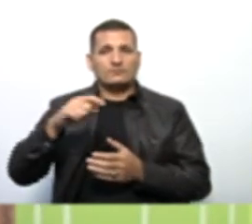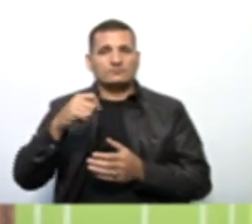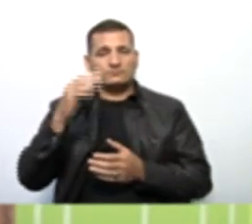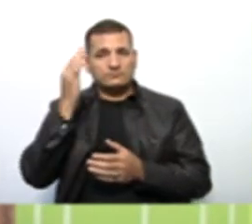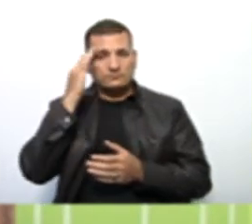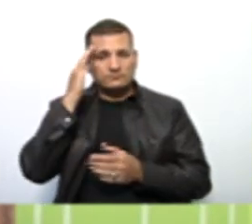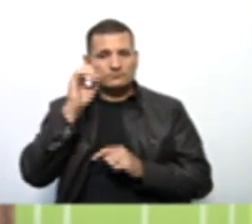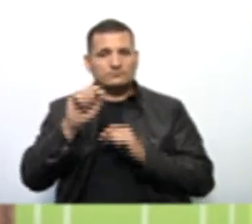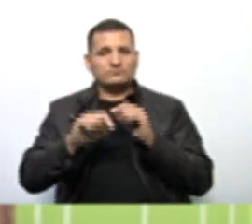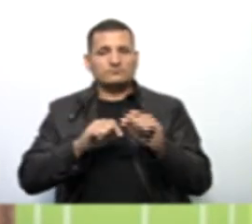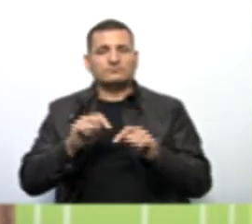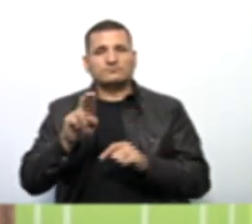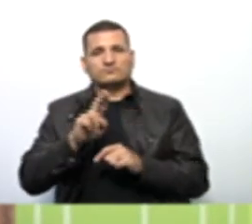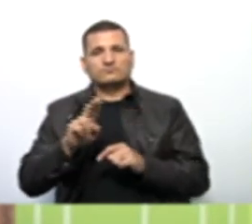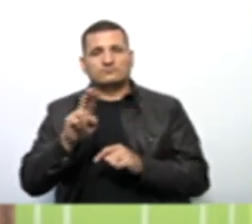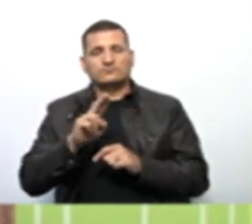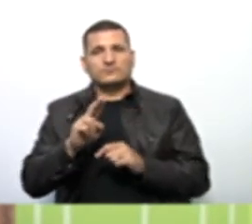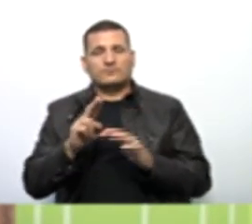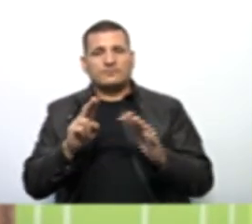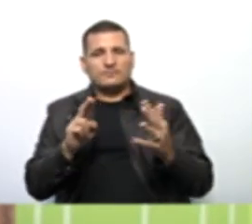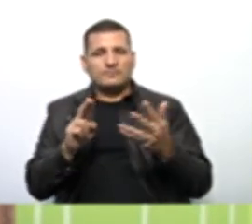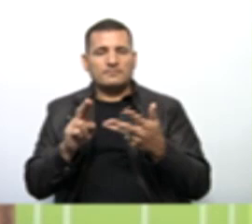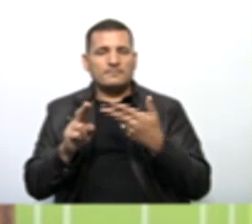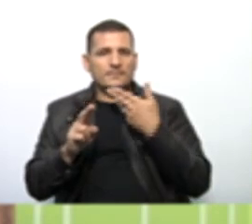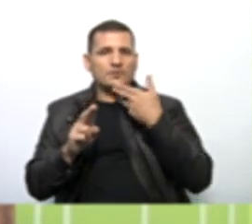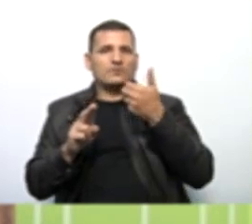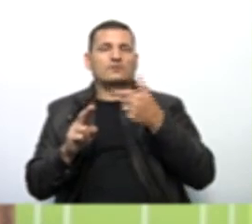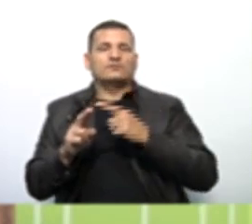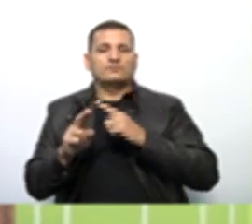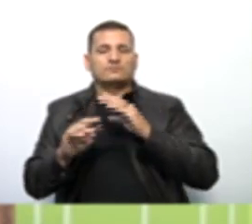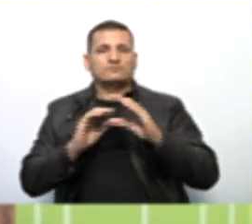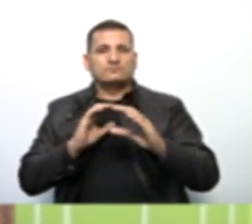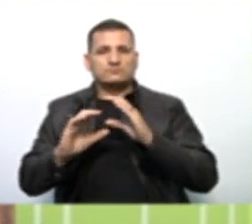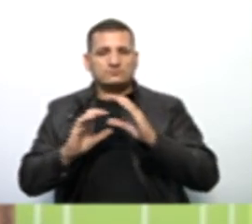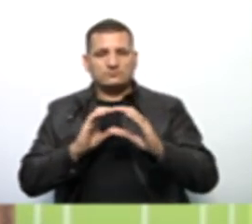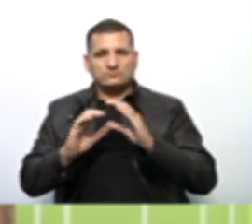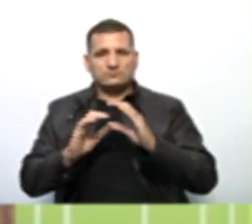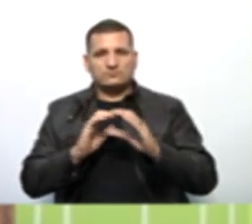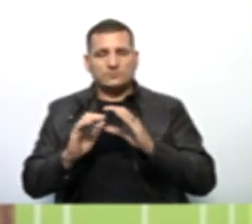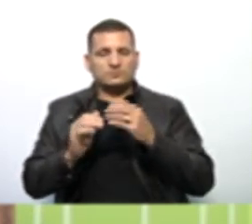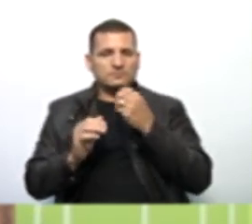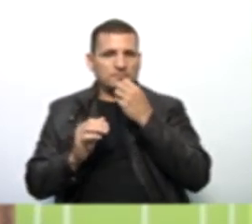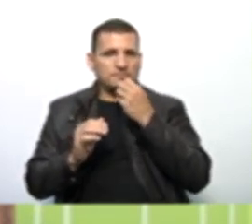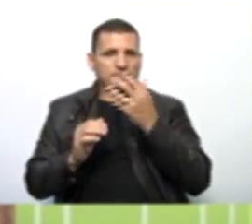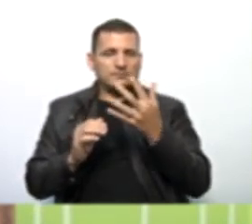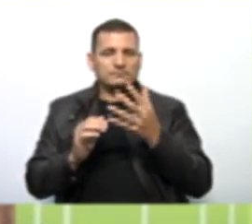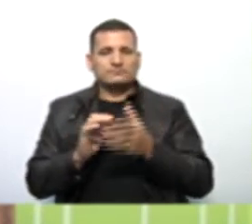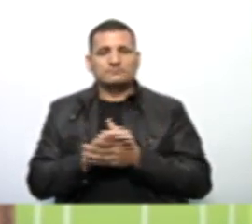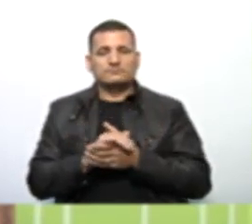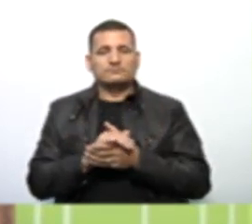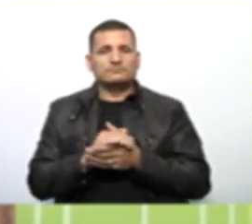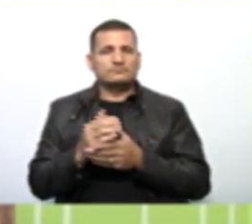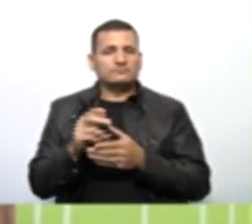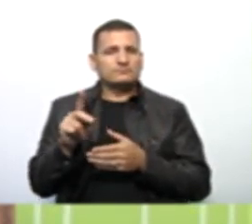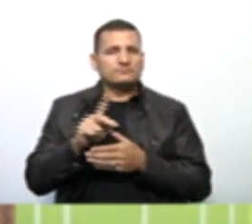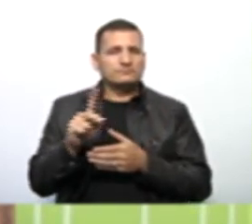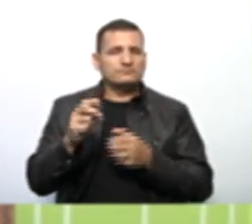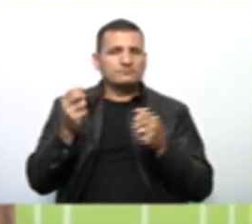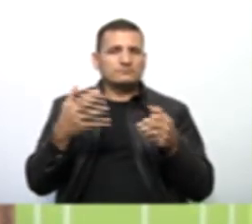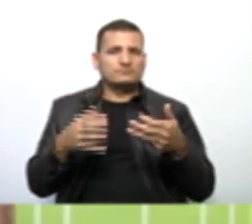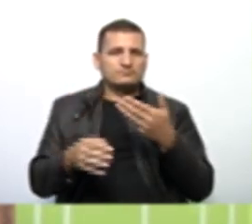utilizar para poder aperfeiçoar e tem uma comunicação que flua bem deve ser o compromisso estava e